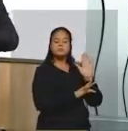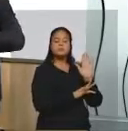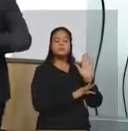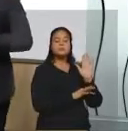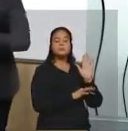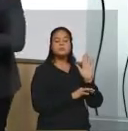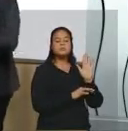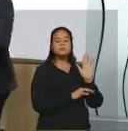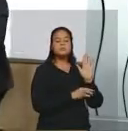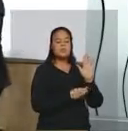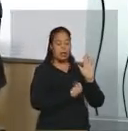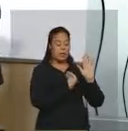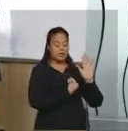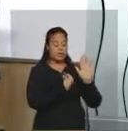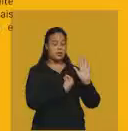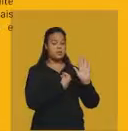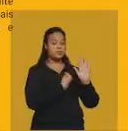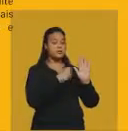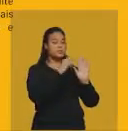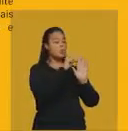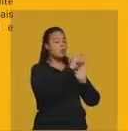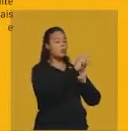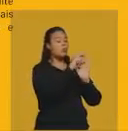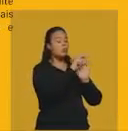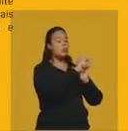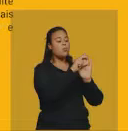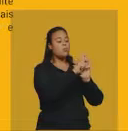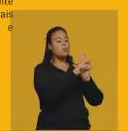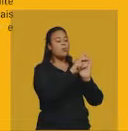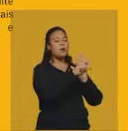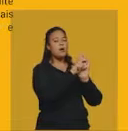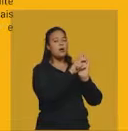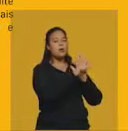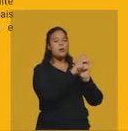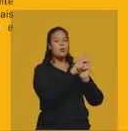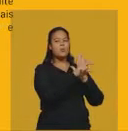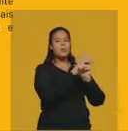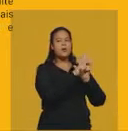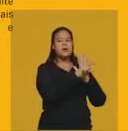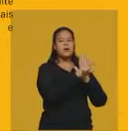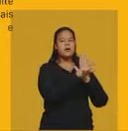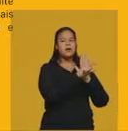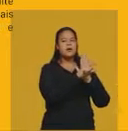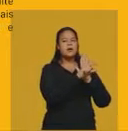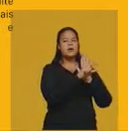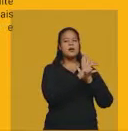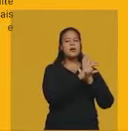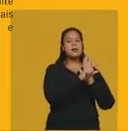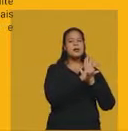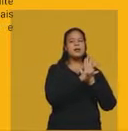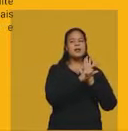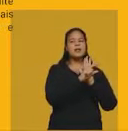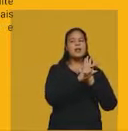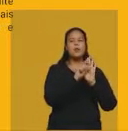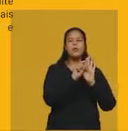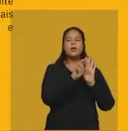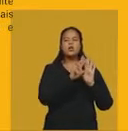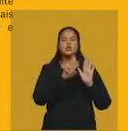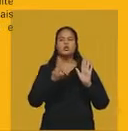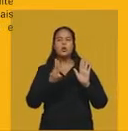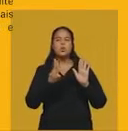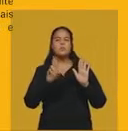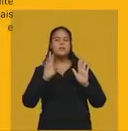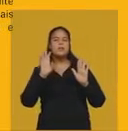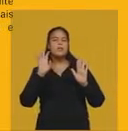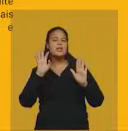A presença lá em cima do eu ache. Esse eu ache, ele é pequenininho também, mas ele é